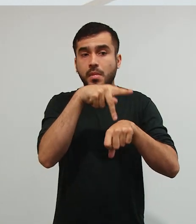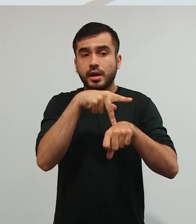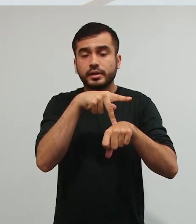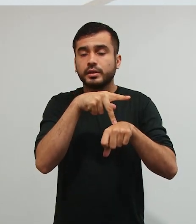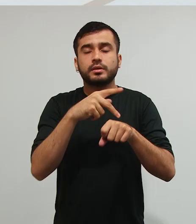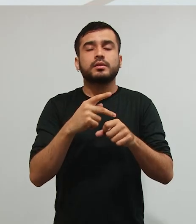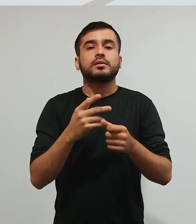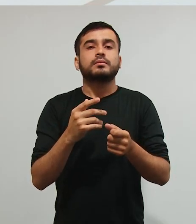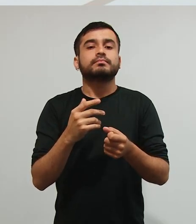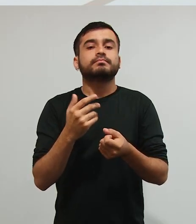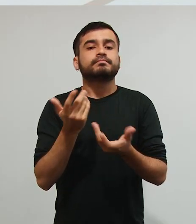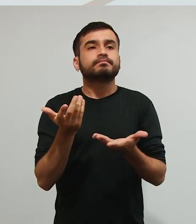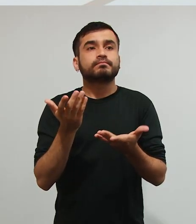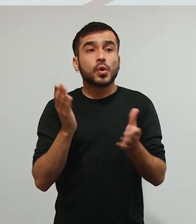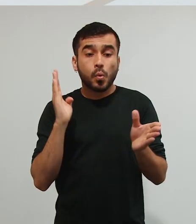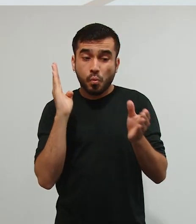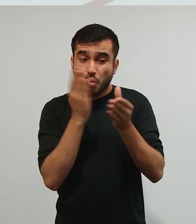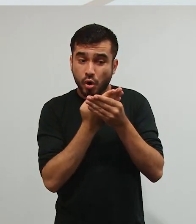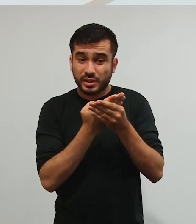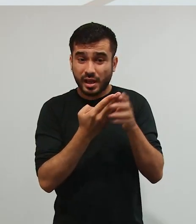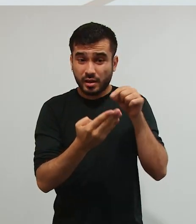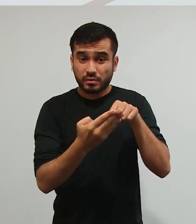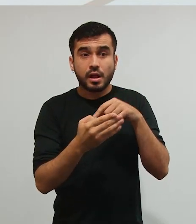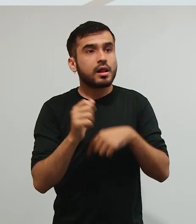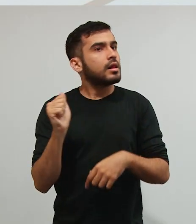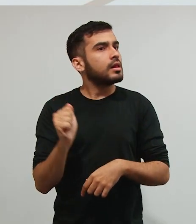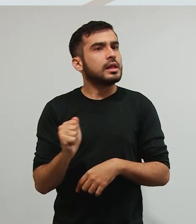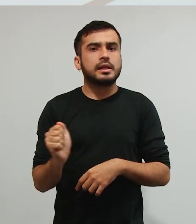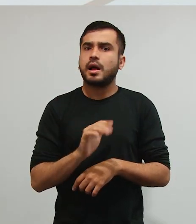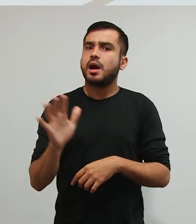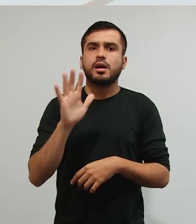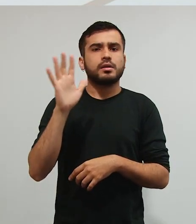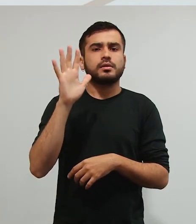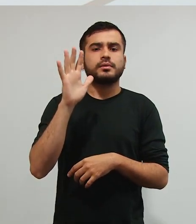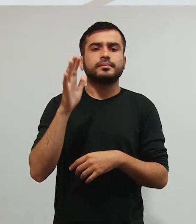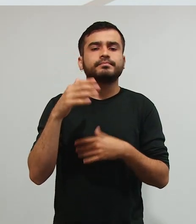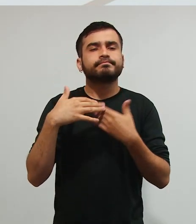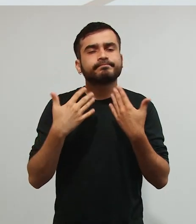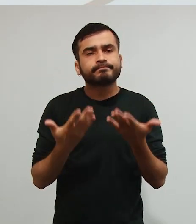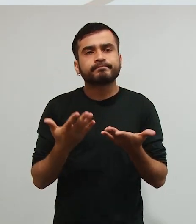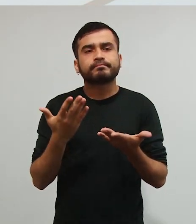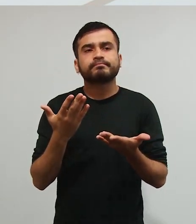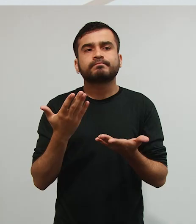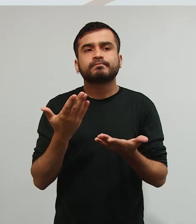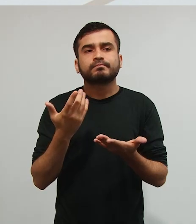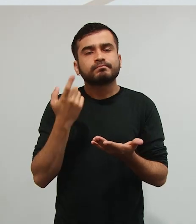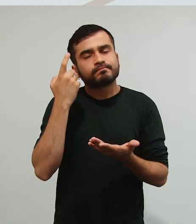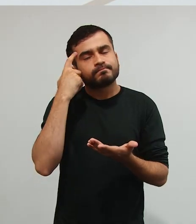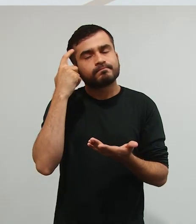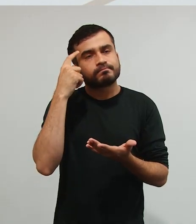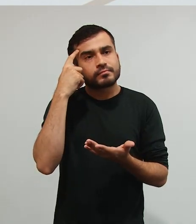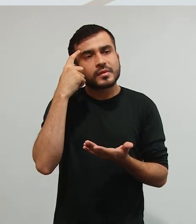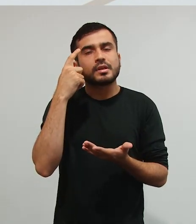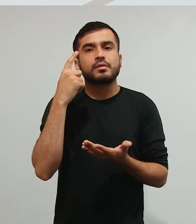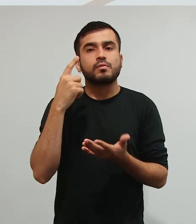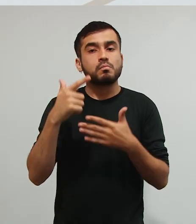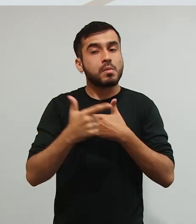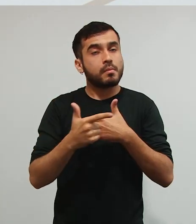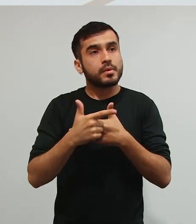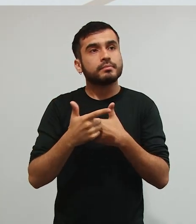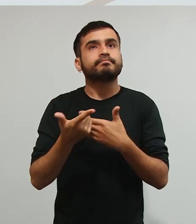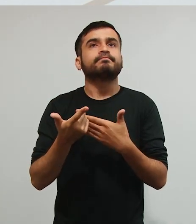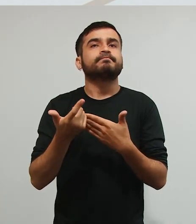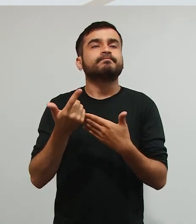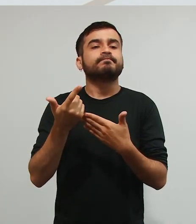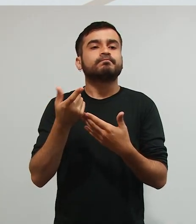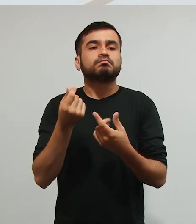próprio Estado, um processo ele é muito caro. Então, às vezes, numa análise de eficiência administrativa, numa